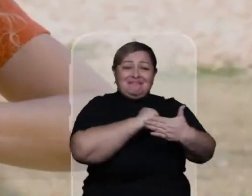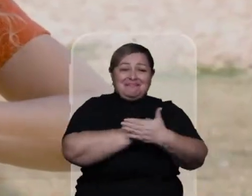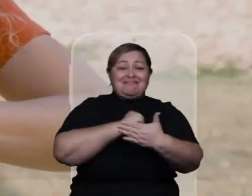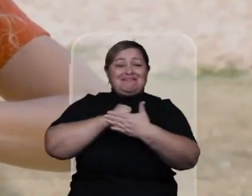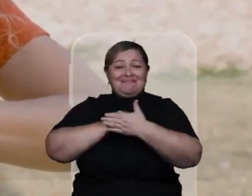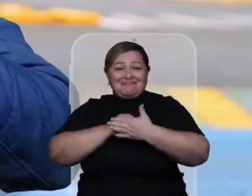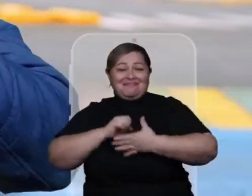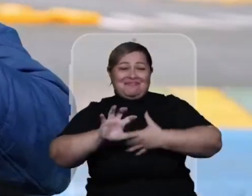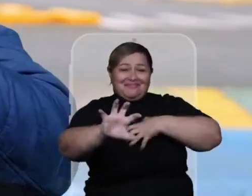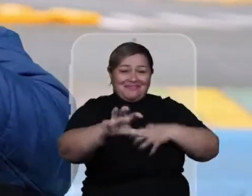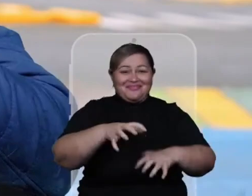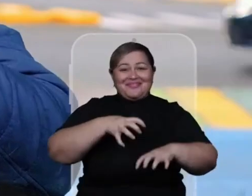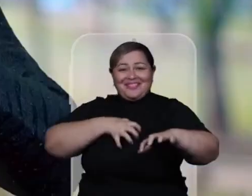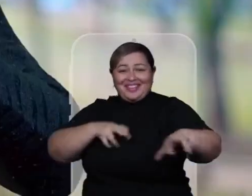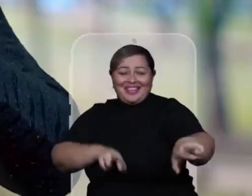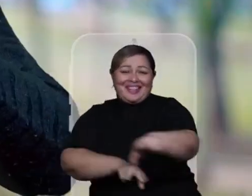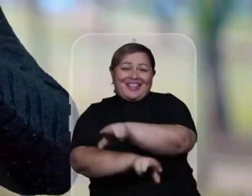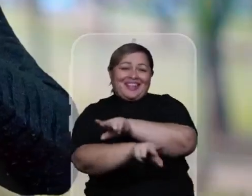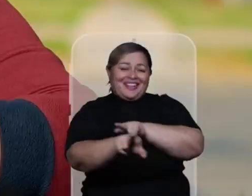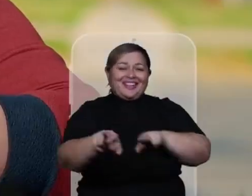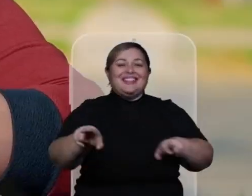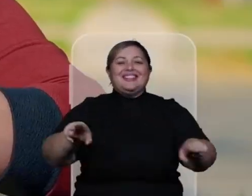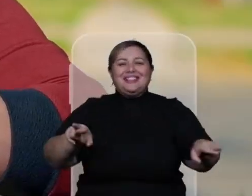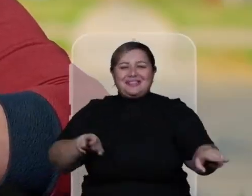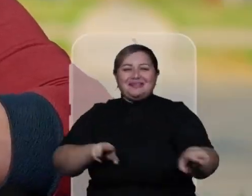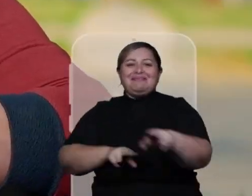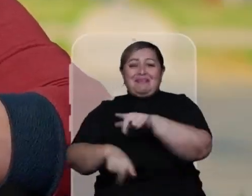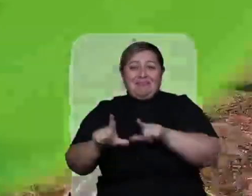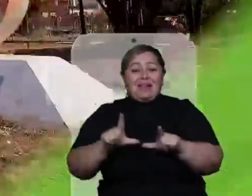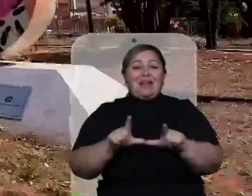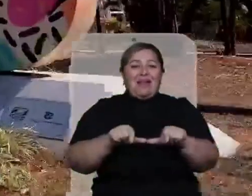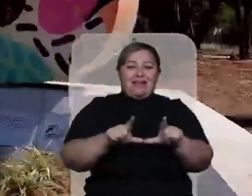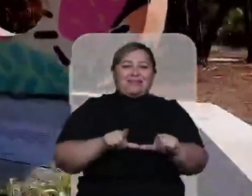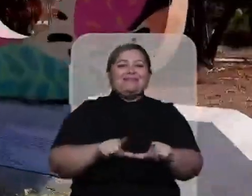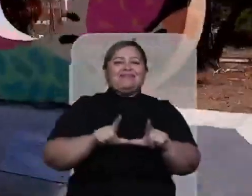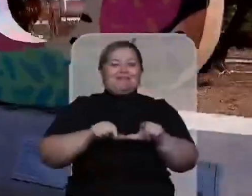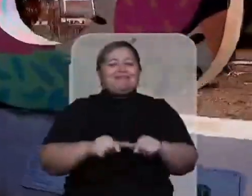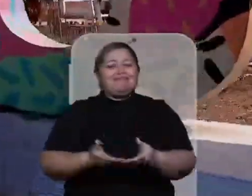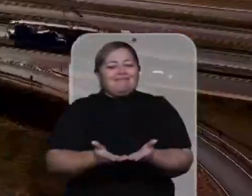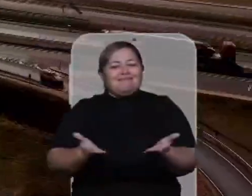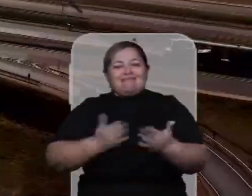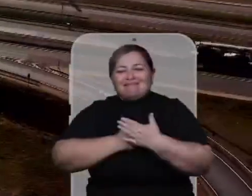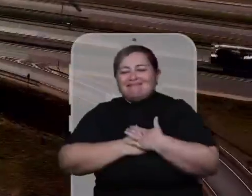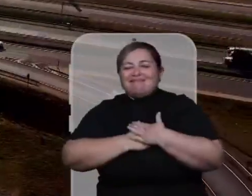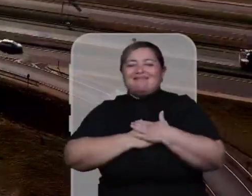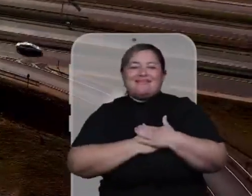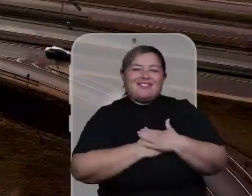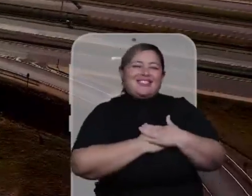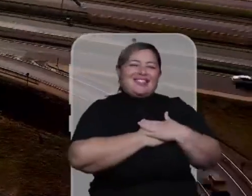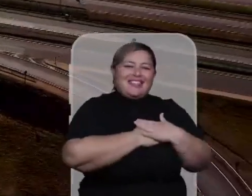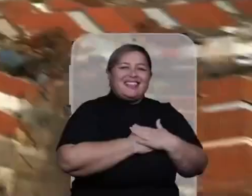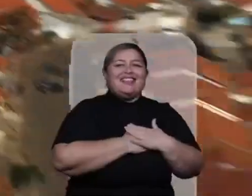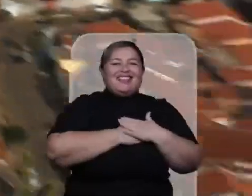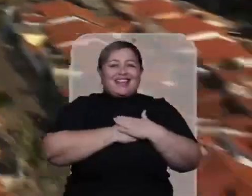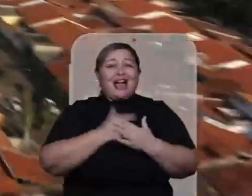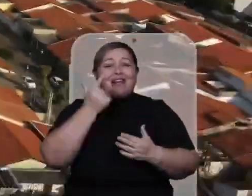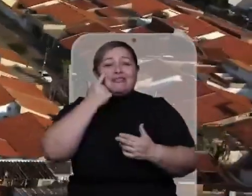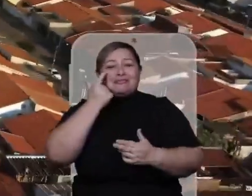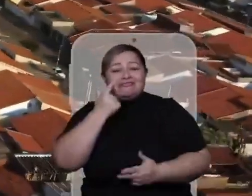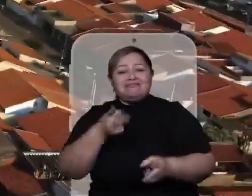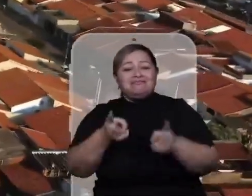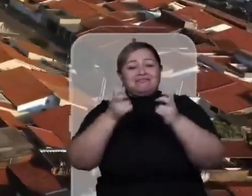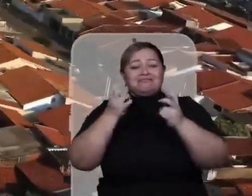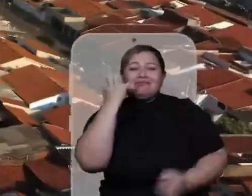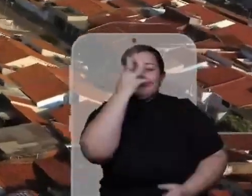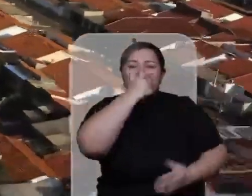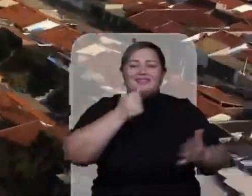valente que bate no peito da gente. Bauru, minha terra querida,